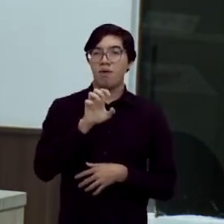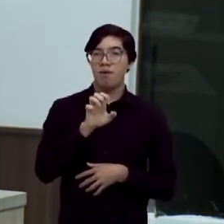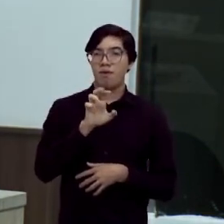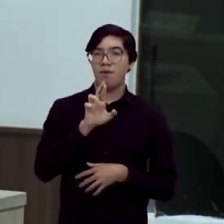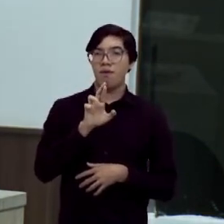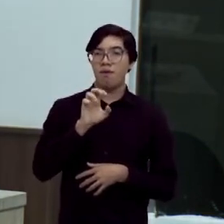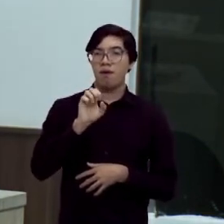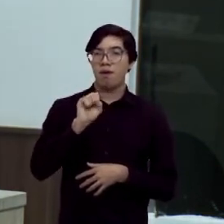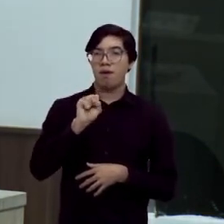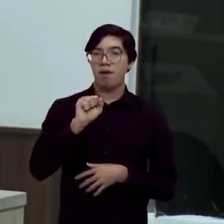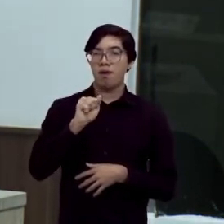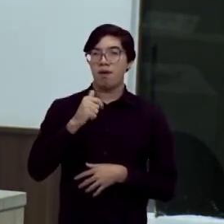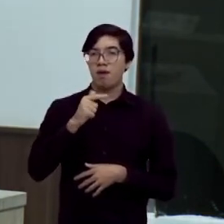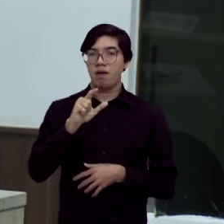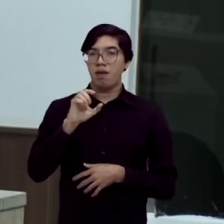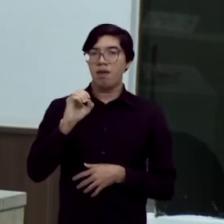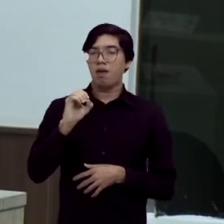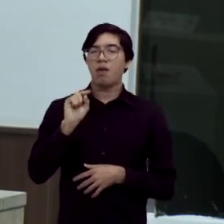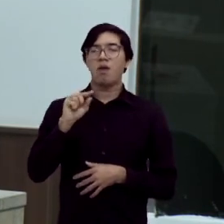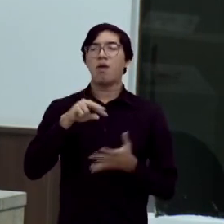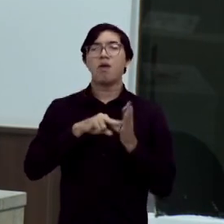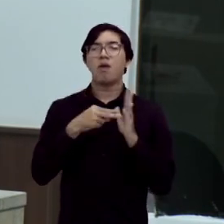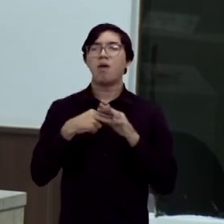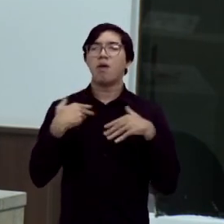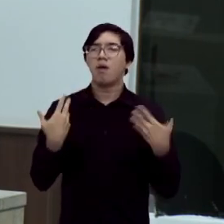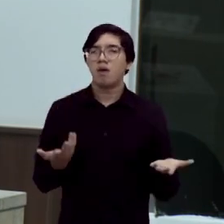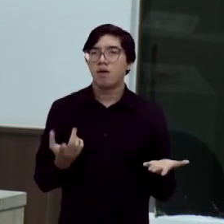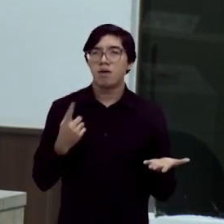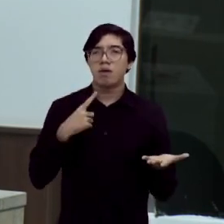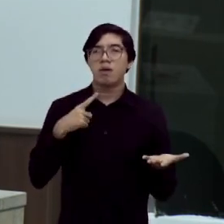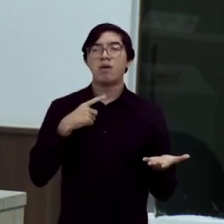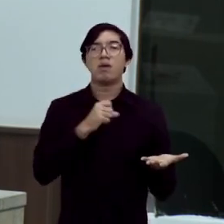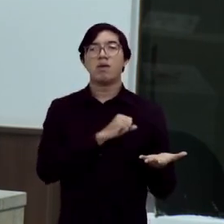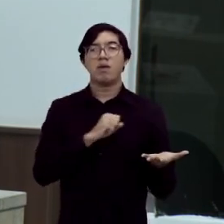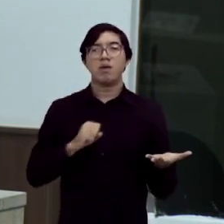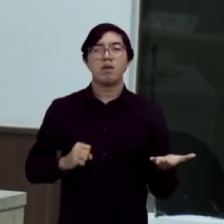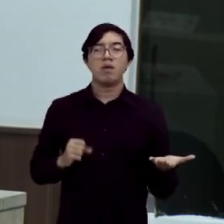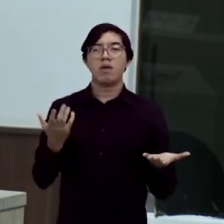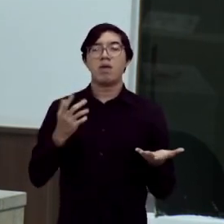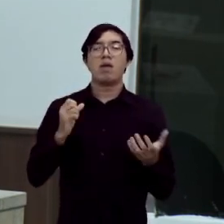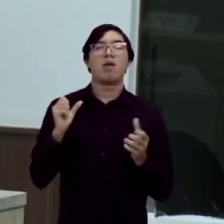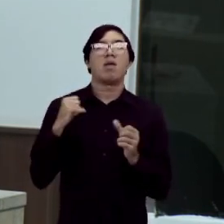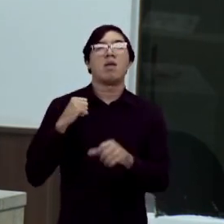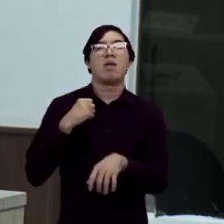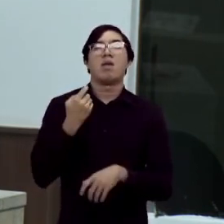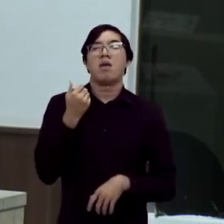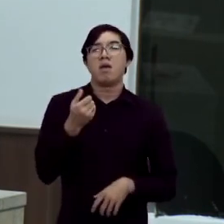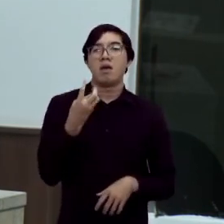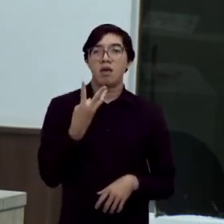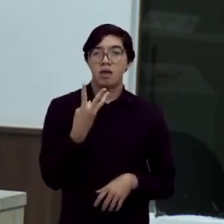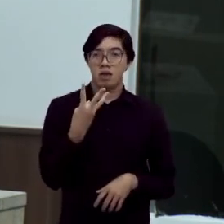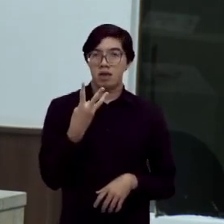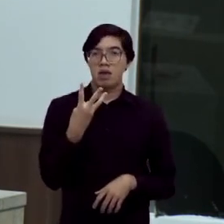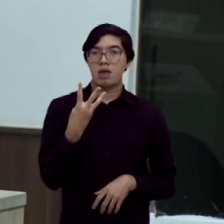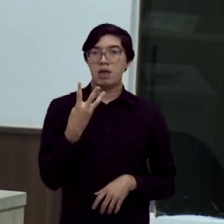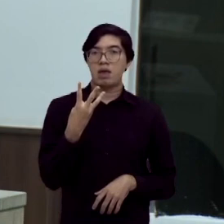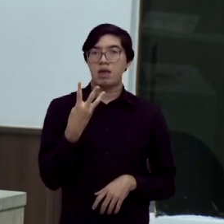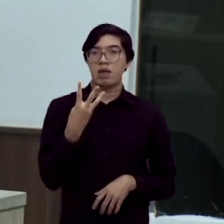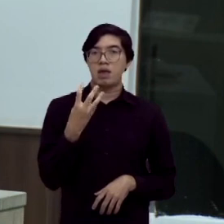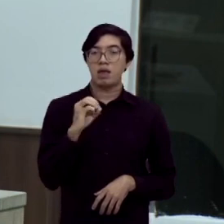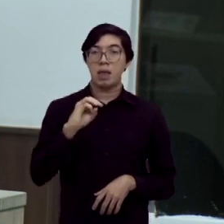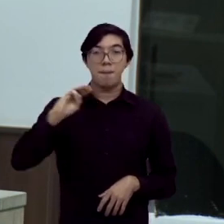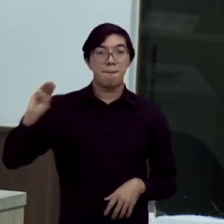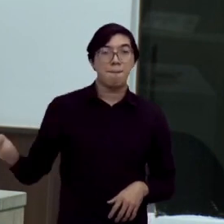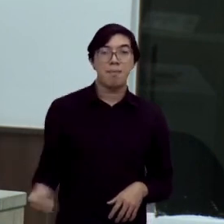querendo tirar, doutor Vicente, quase 30 milhões de reais do Sistema S, só aqui